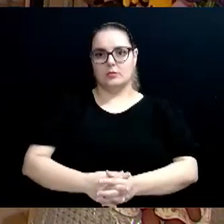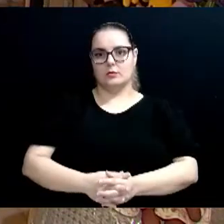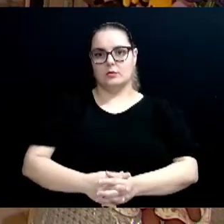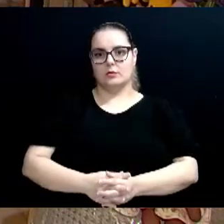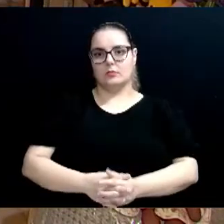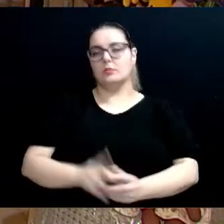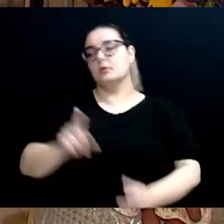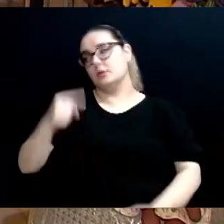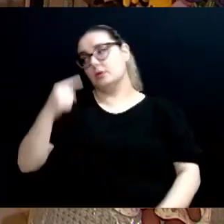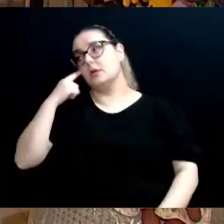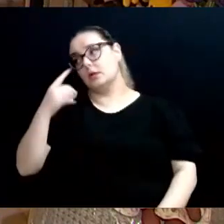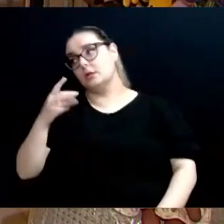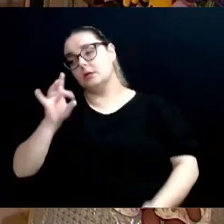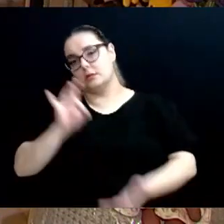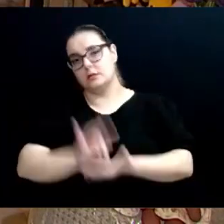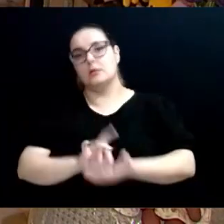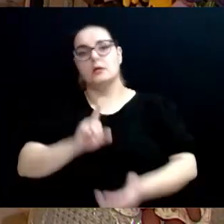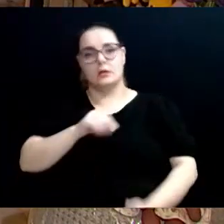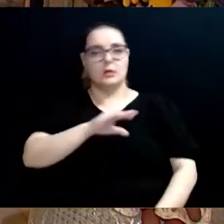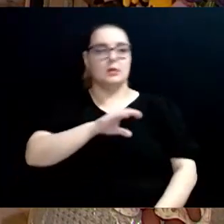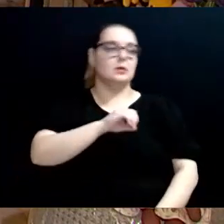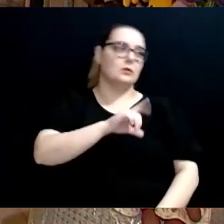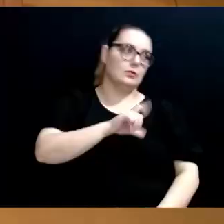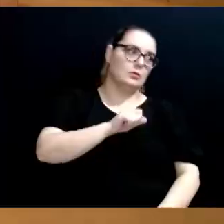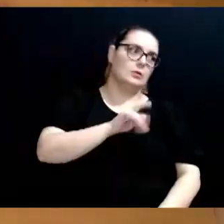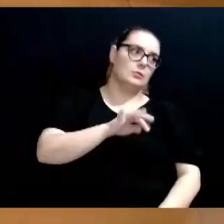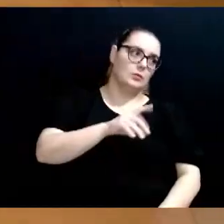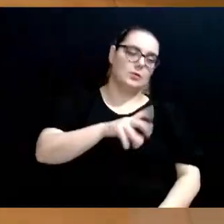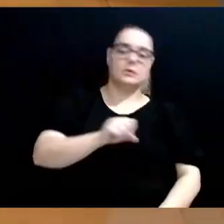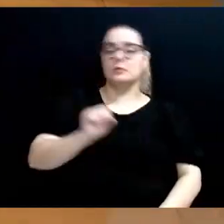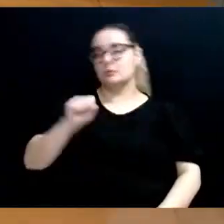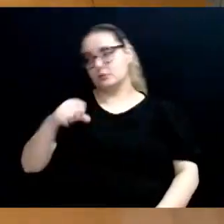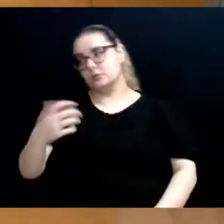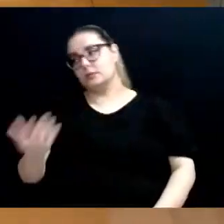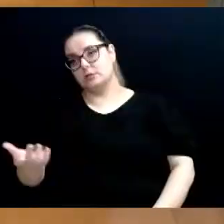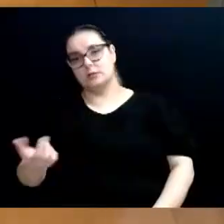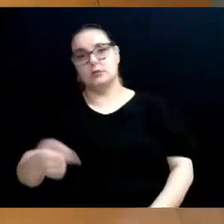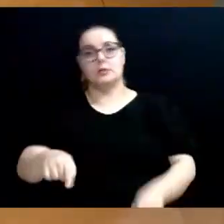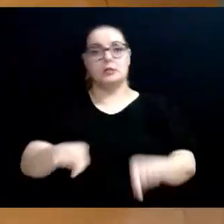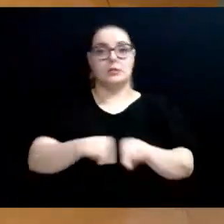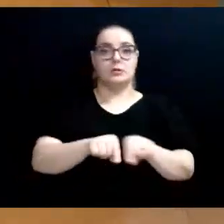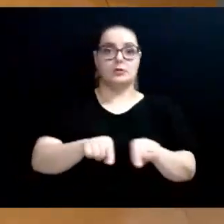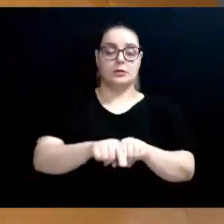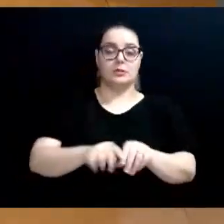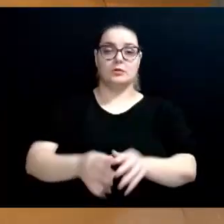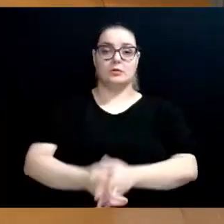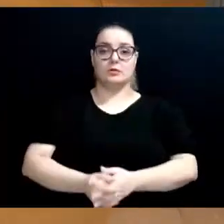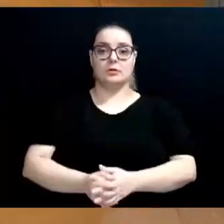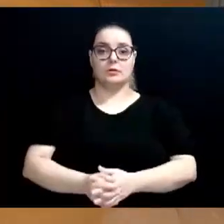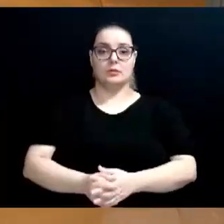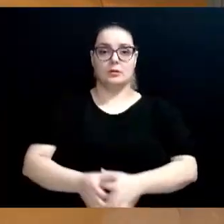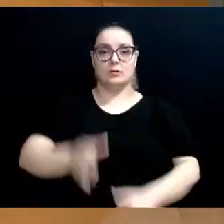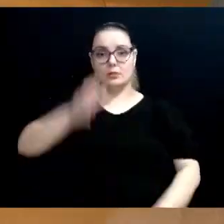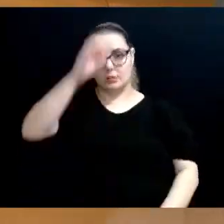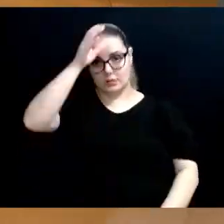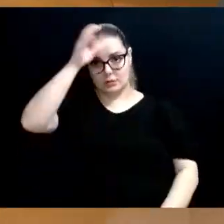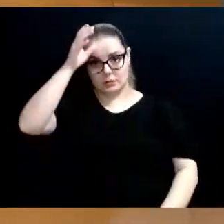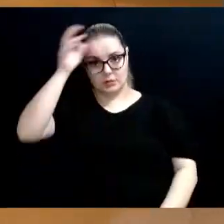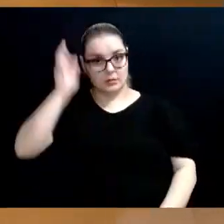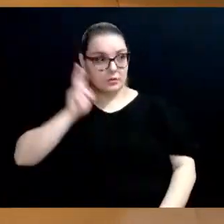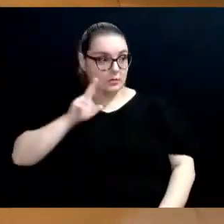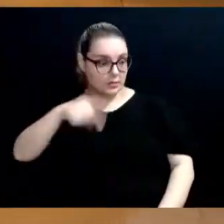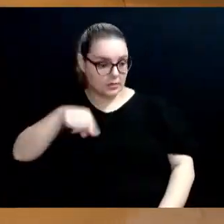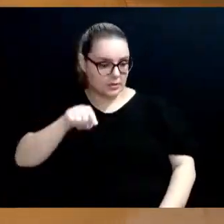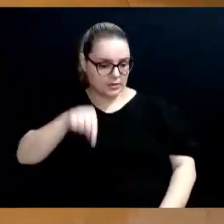delas, entendeu? Que é a ideia mesmo. A ideia da colaboração, né? Sim. E ainda por cima,